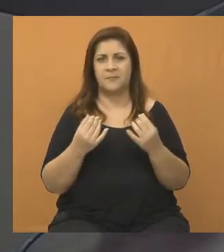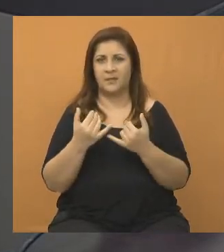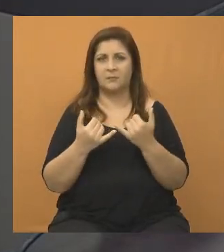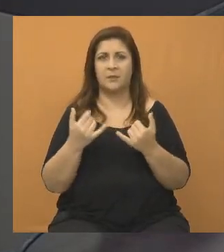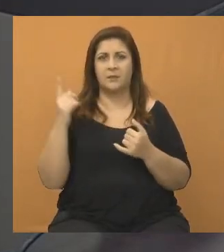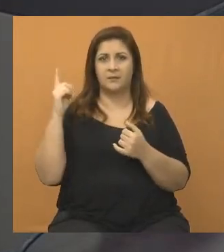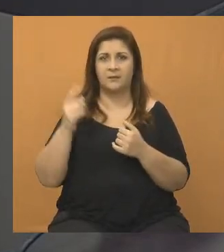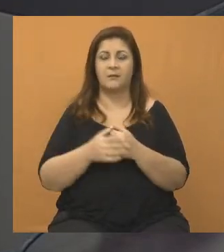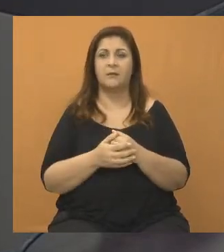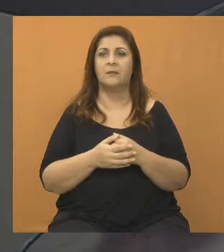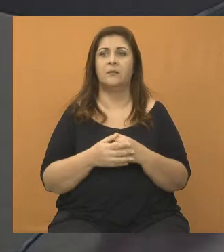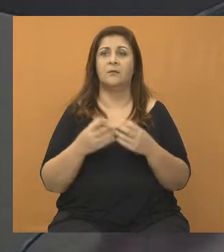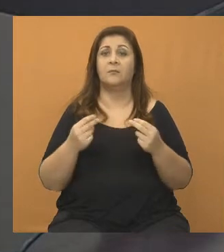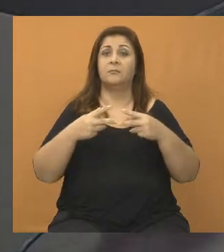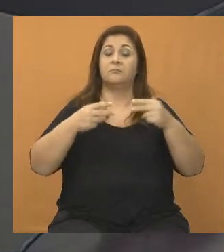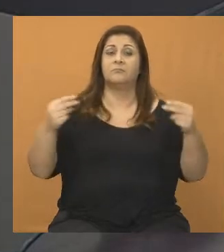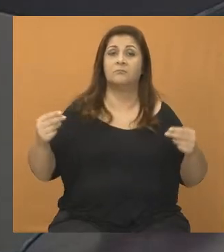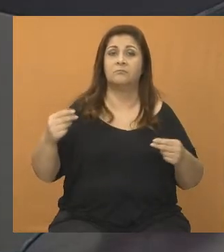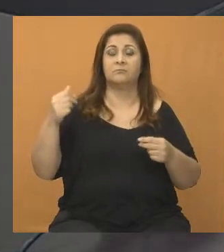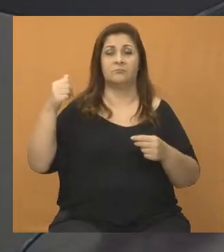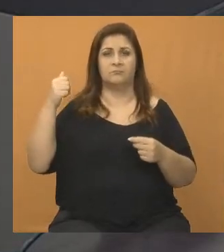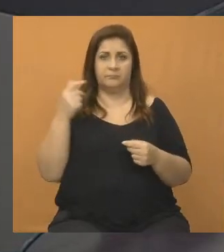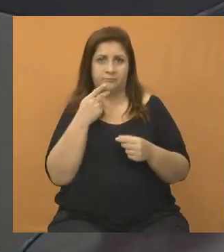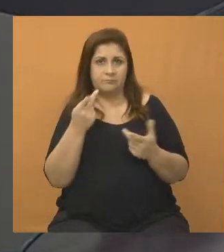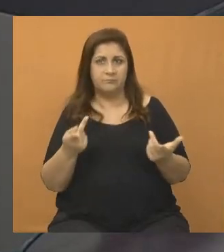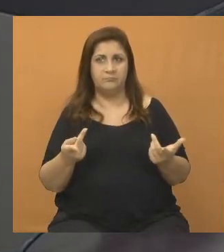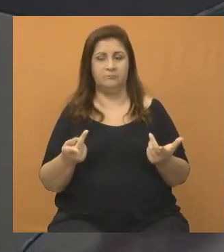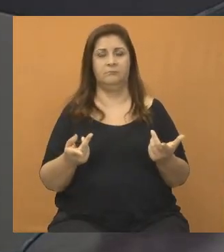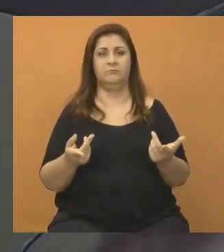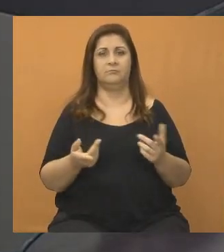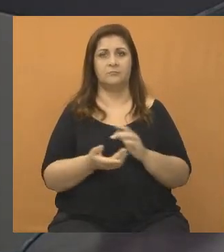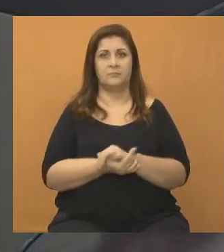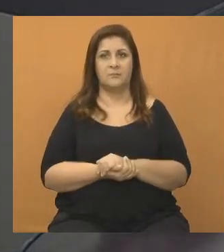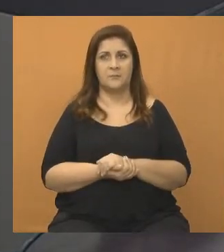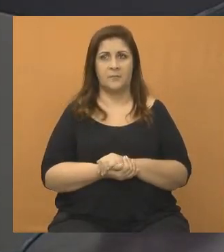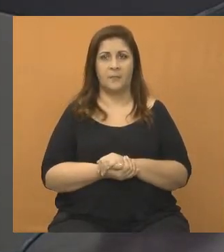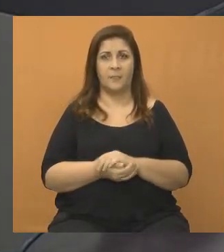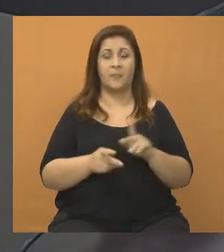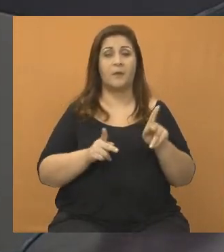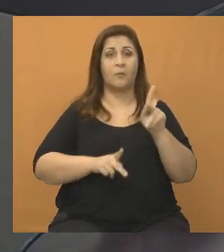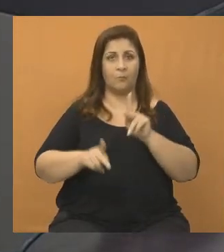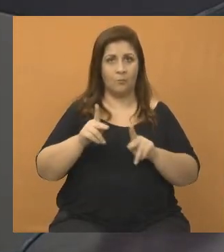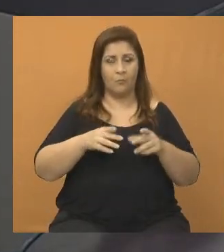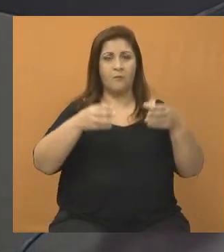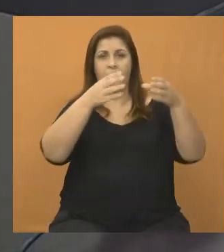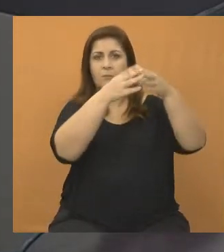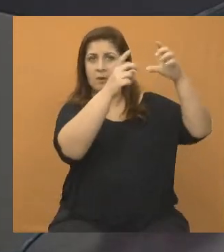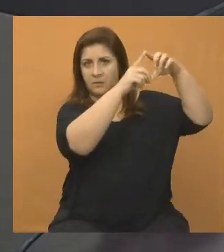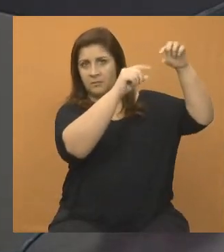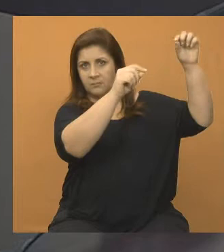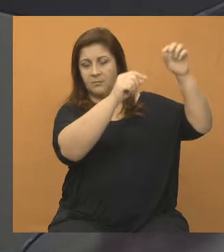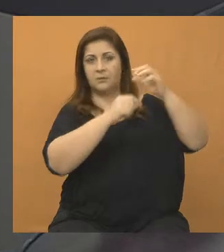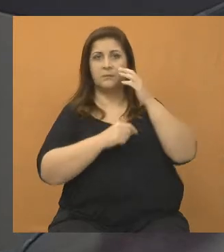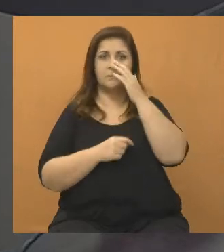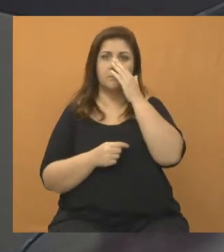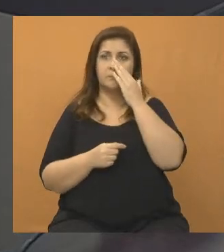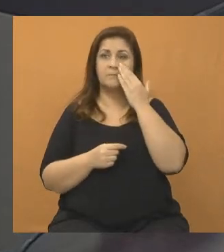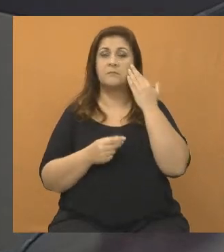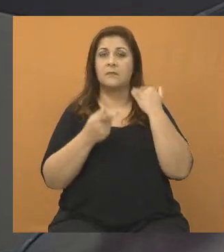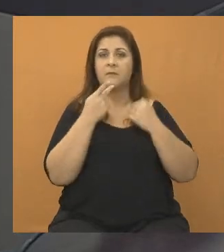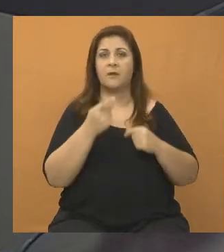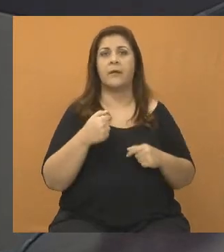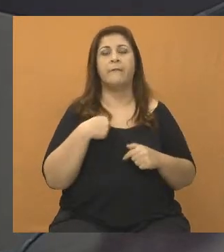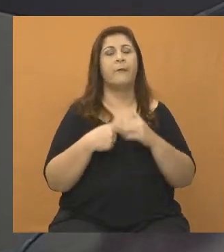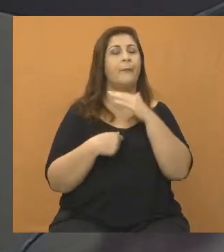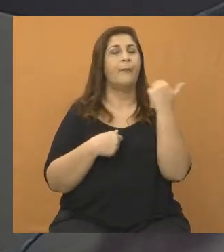eu falei, do jeito que eu estou falando agora, para o povo do Parque Malu, outros bairros, eles falaram, eu vou